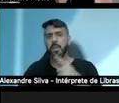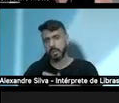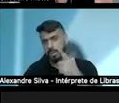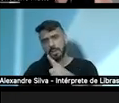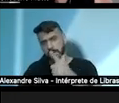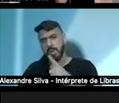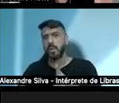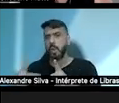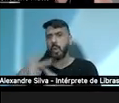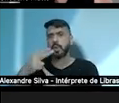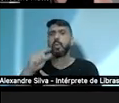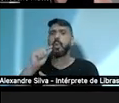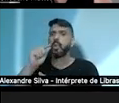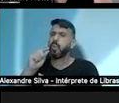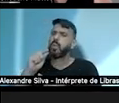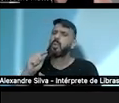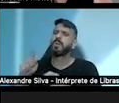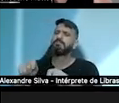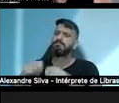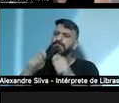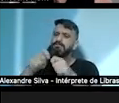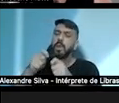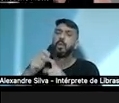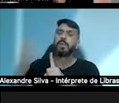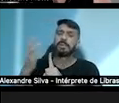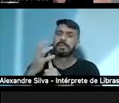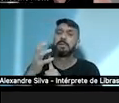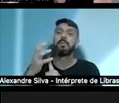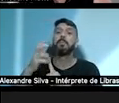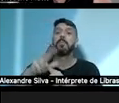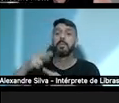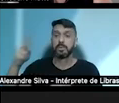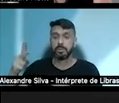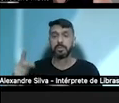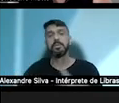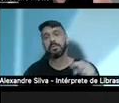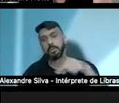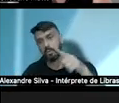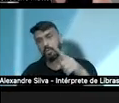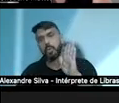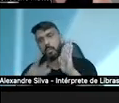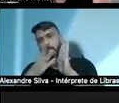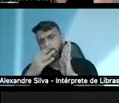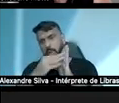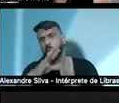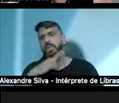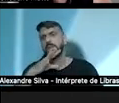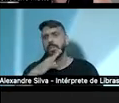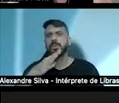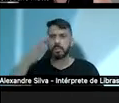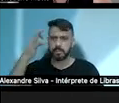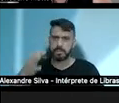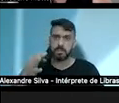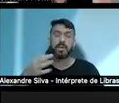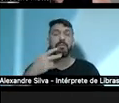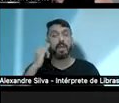de bloquear os efeitos da doença de Alzheimer, ao menos no nosso modelo animal. Isso é sempre importante a